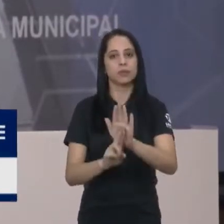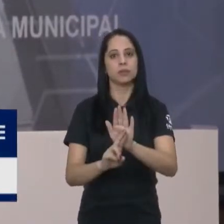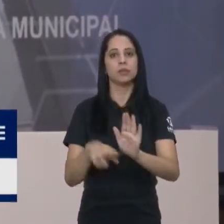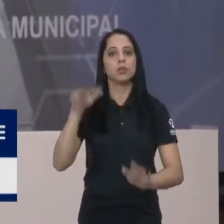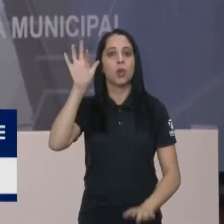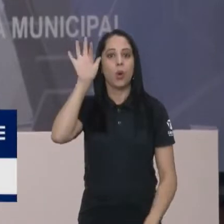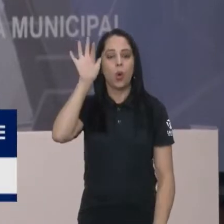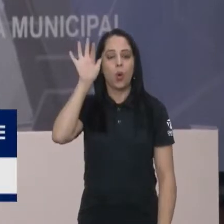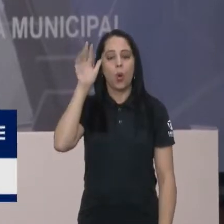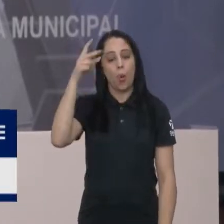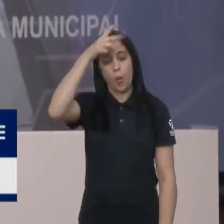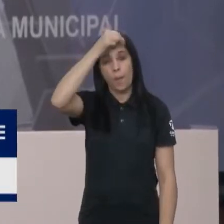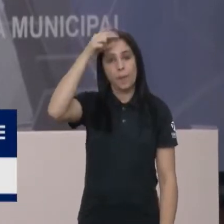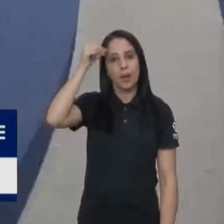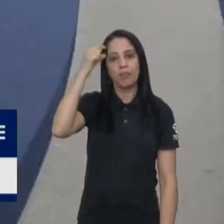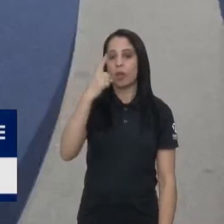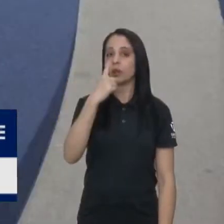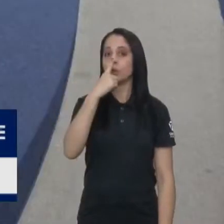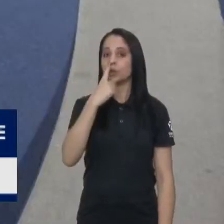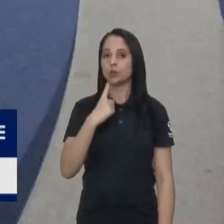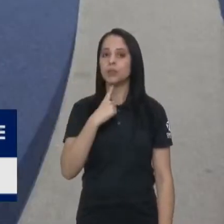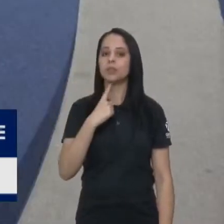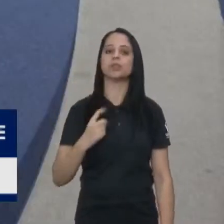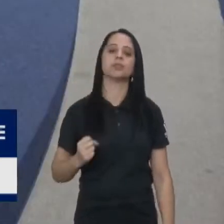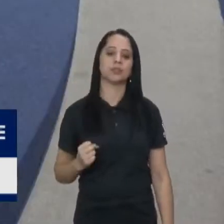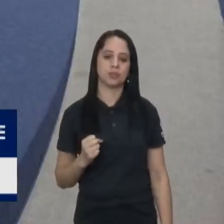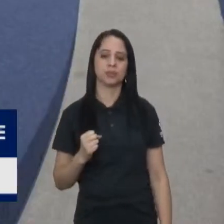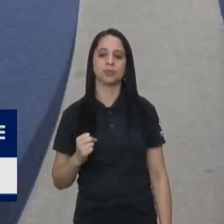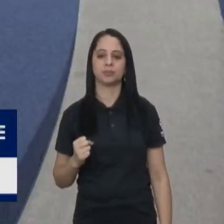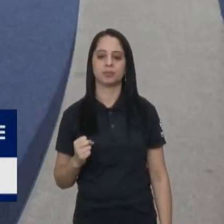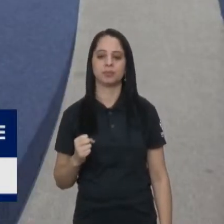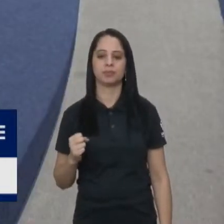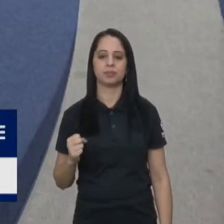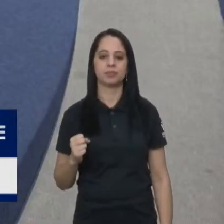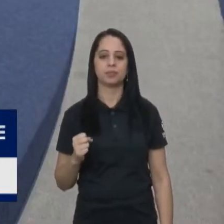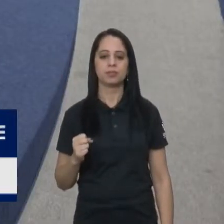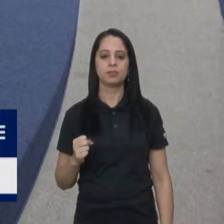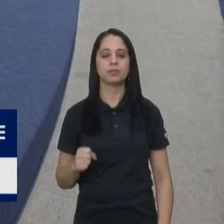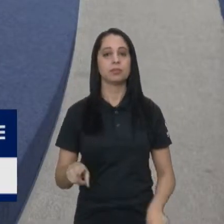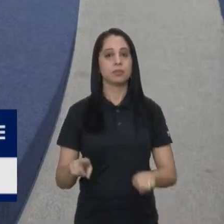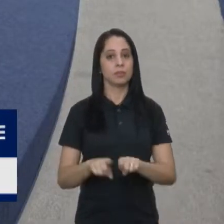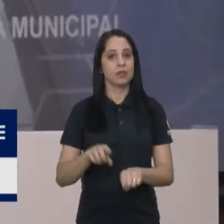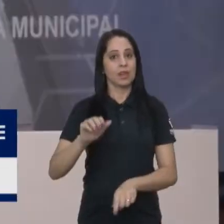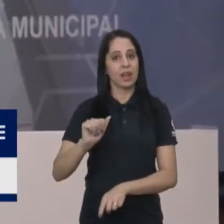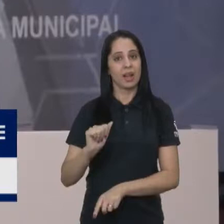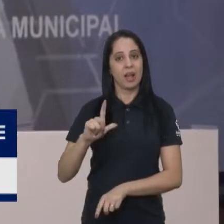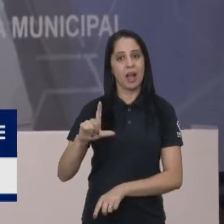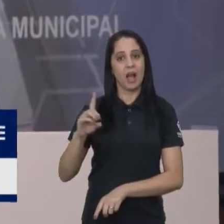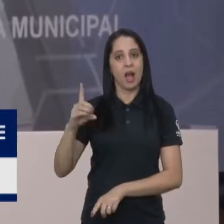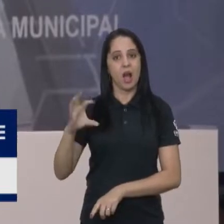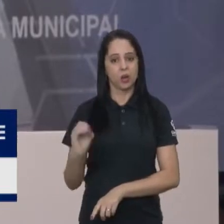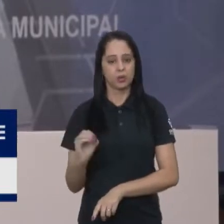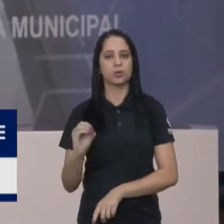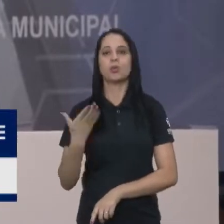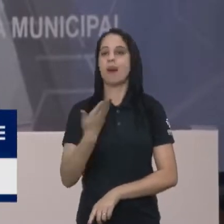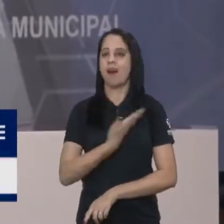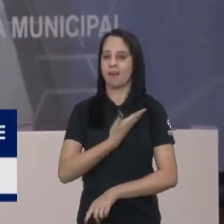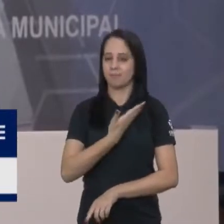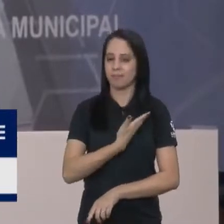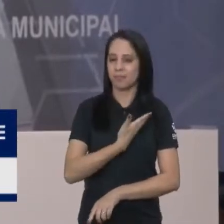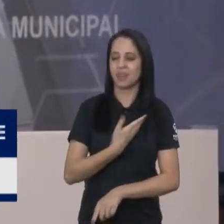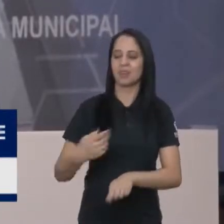Faria, mandar um abraço, viu, Guilherme? Obrigado pela presença também. Ao Aldo Zonzini, nosso amigo,